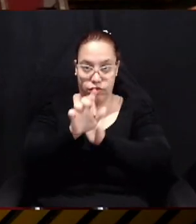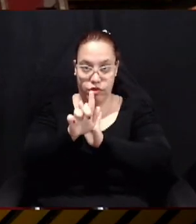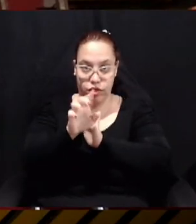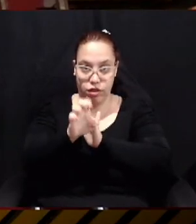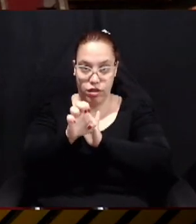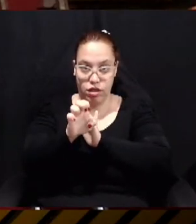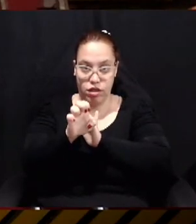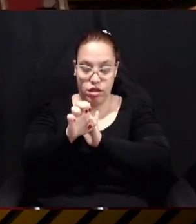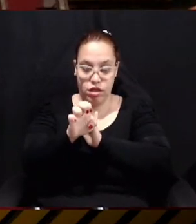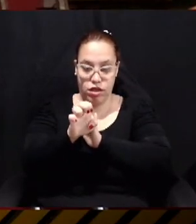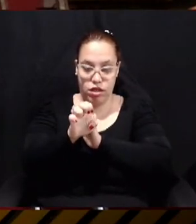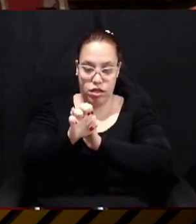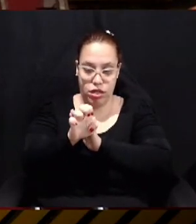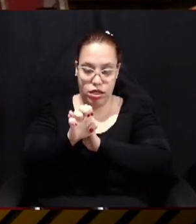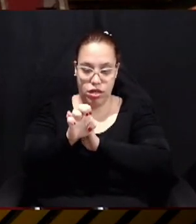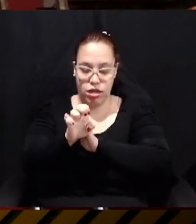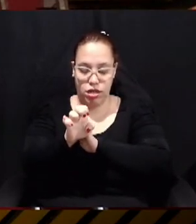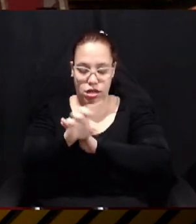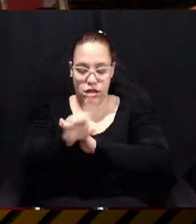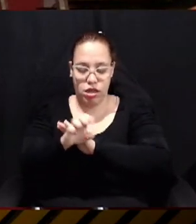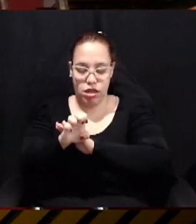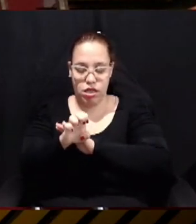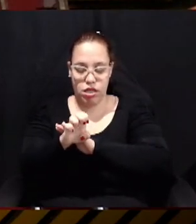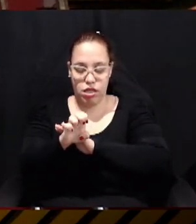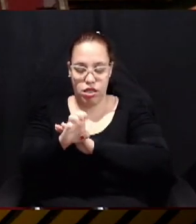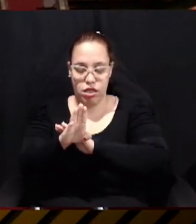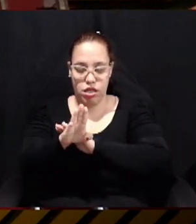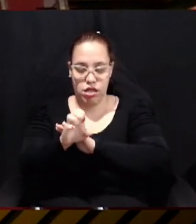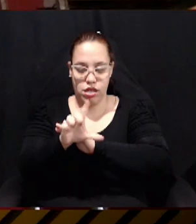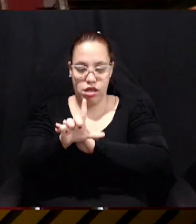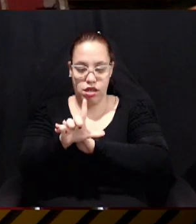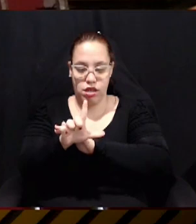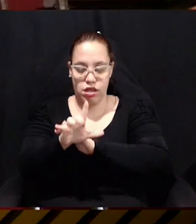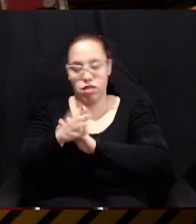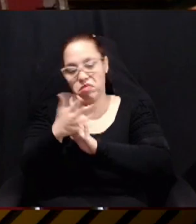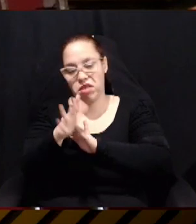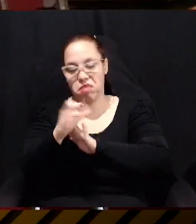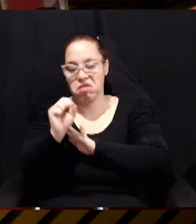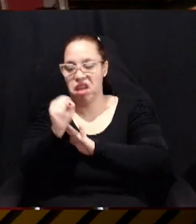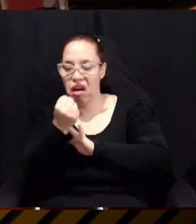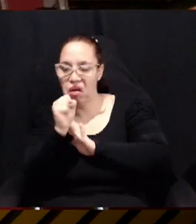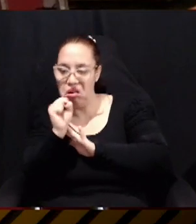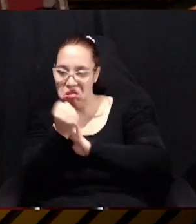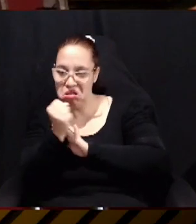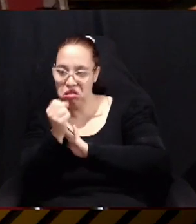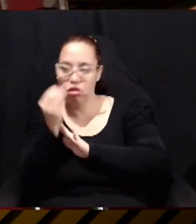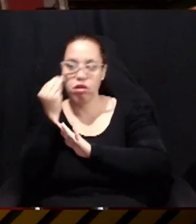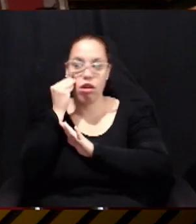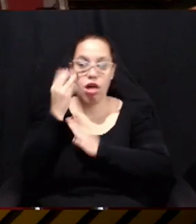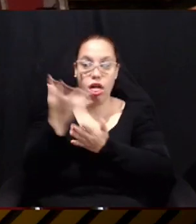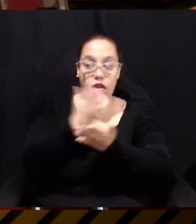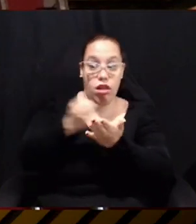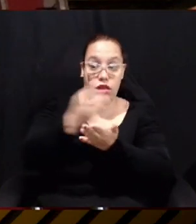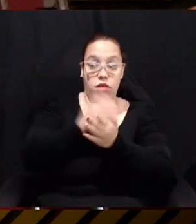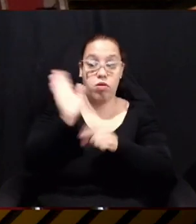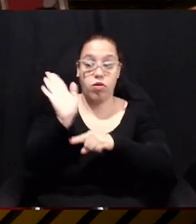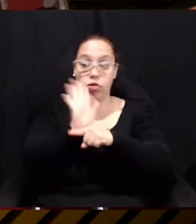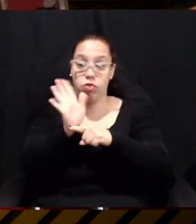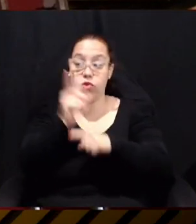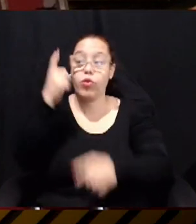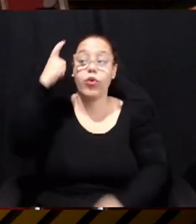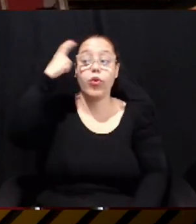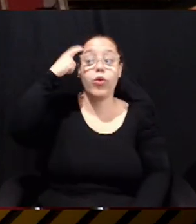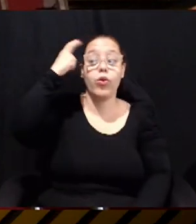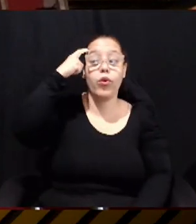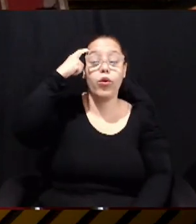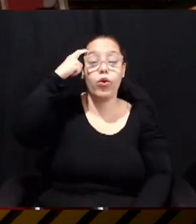8, onde daí para frente a gente ia começar a se dedicar a tentar captar recursos para o filme, eu pensei em pegar essa versão e